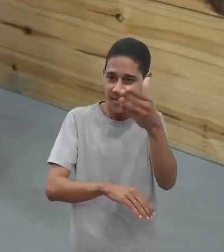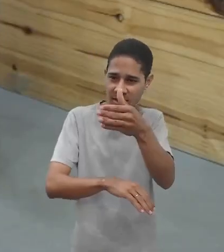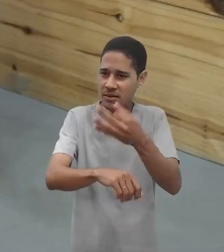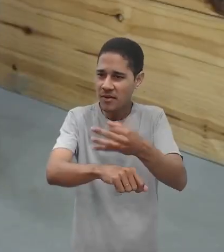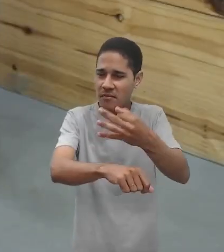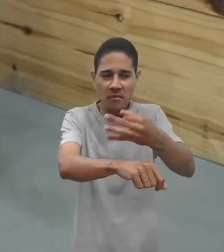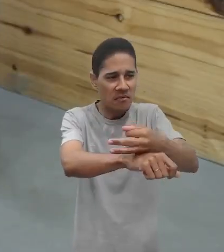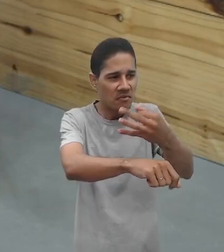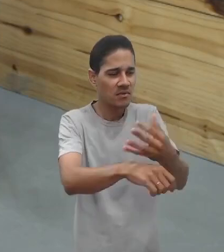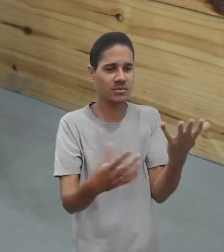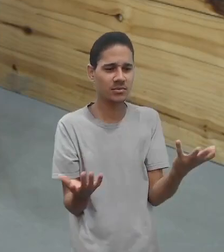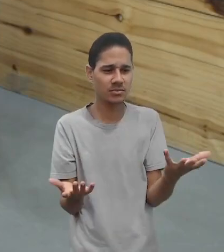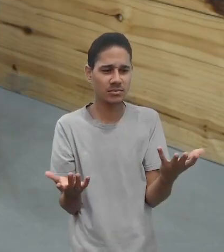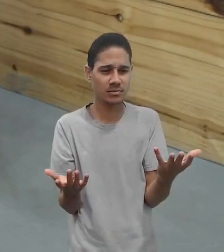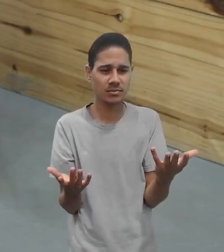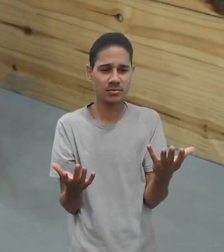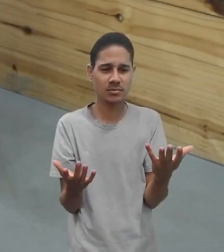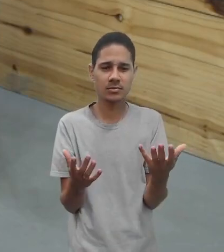estão...